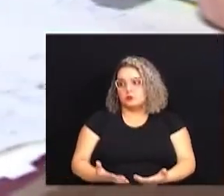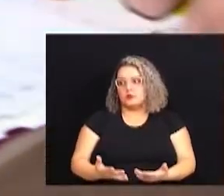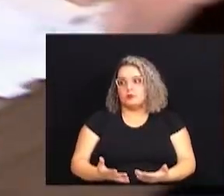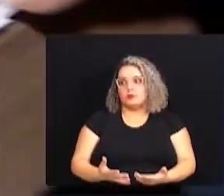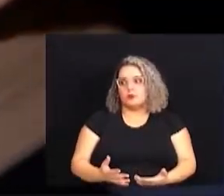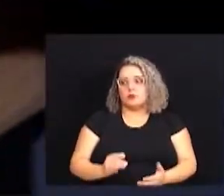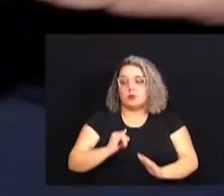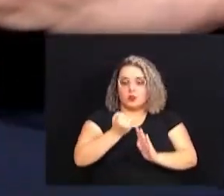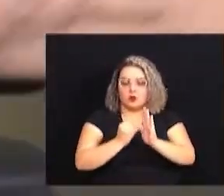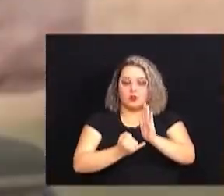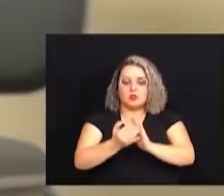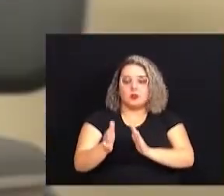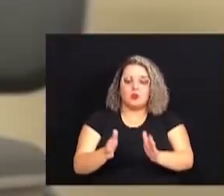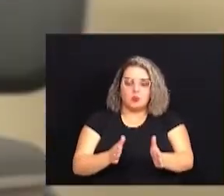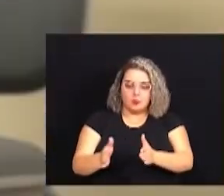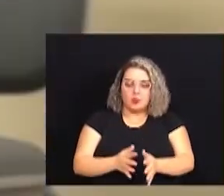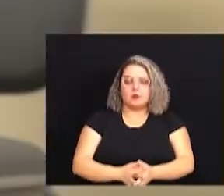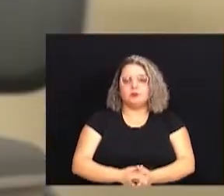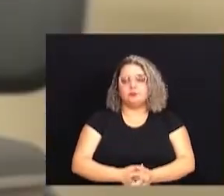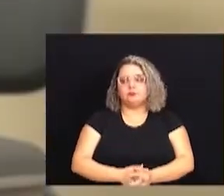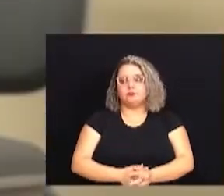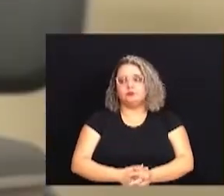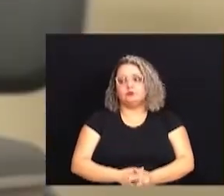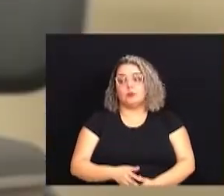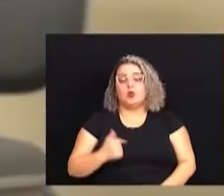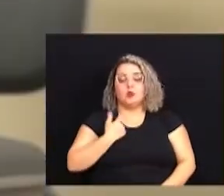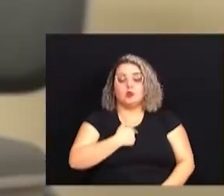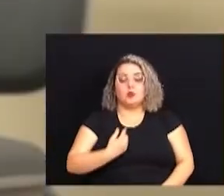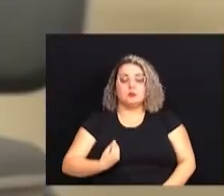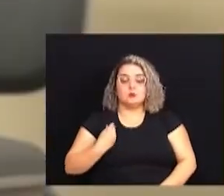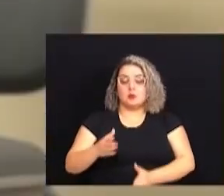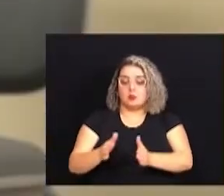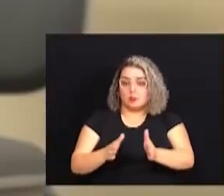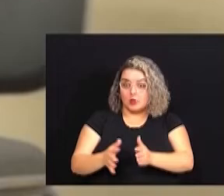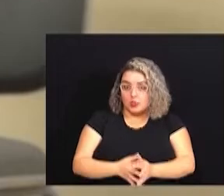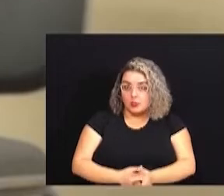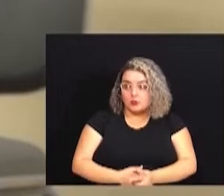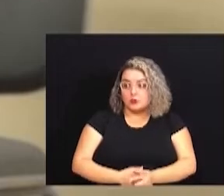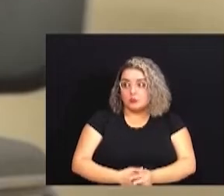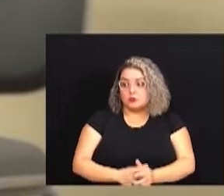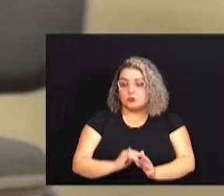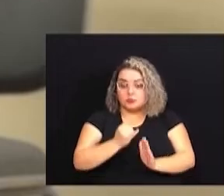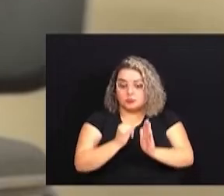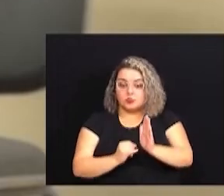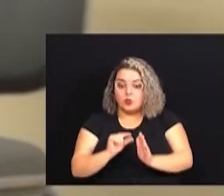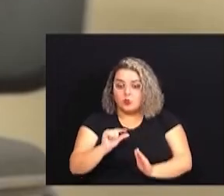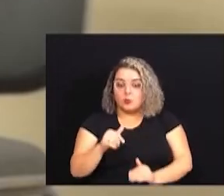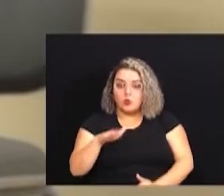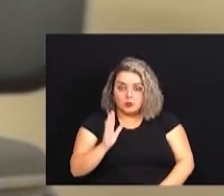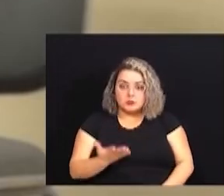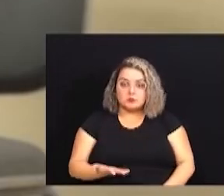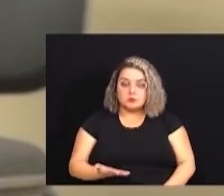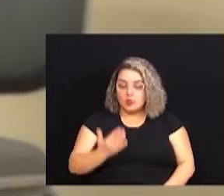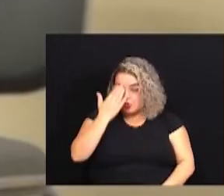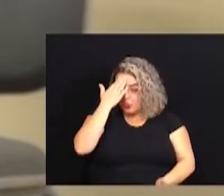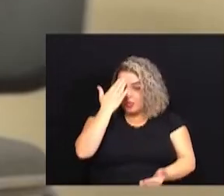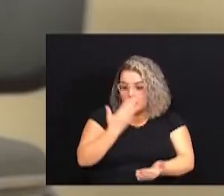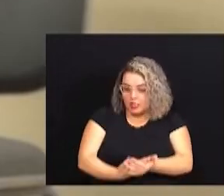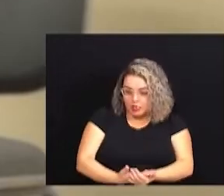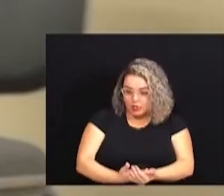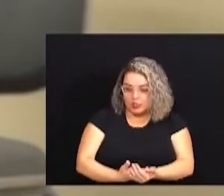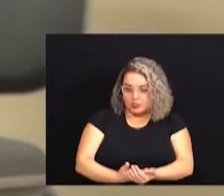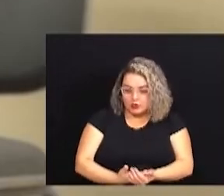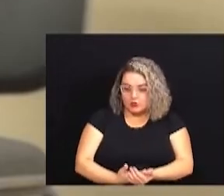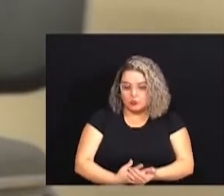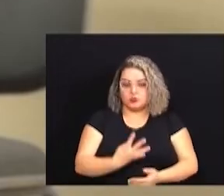Vai depender principalmente da inflação no período. Nós estamos vivendo agora um período de uma inflação um pouco acima, mas